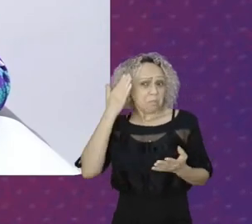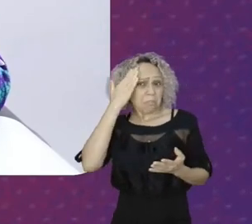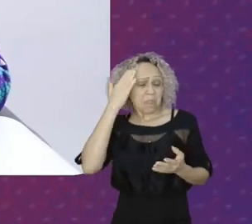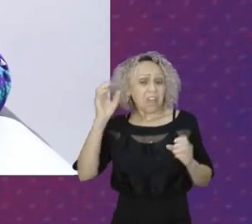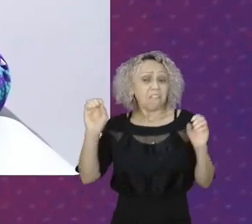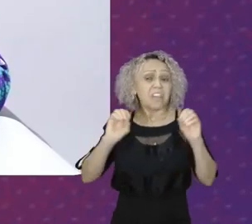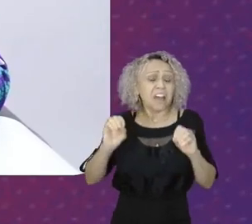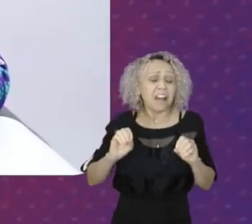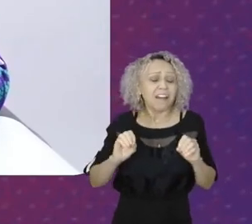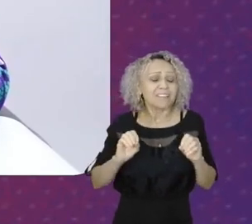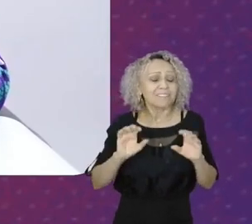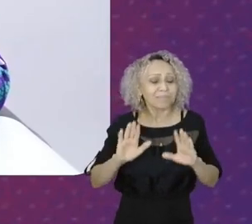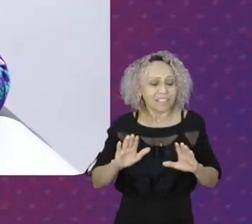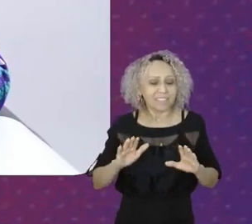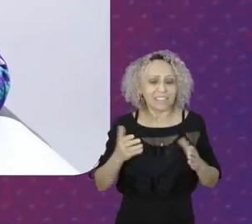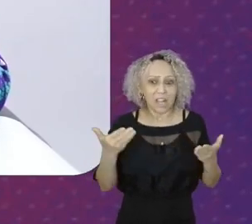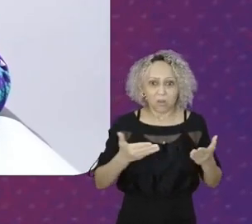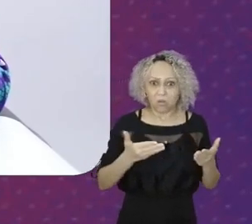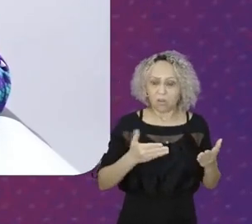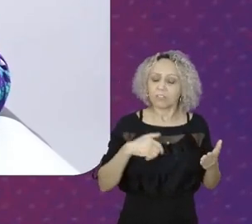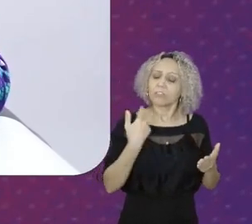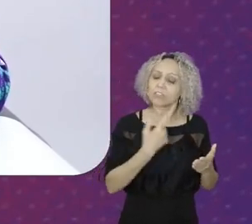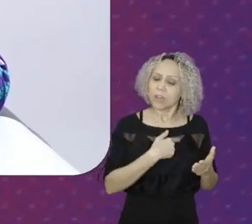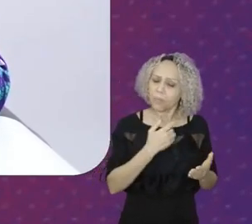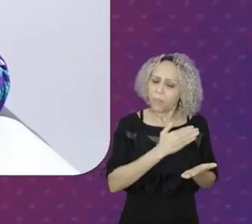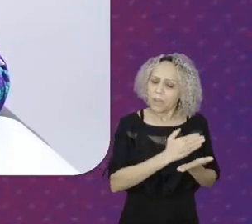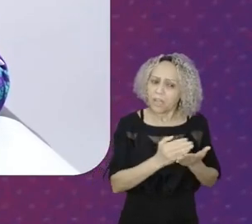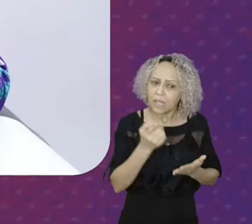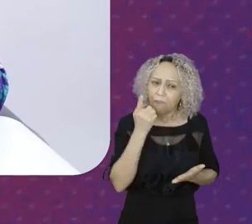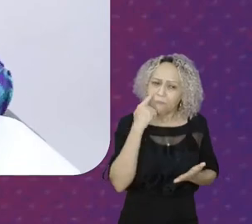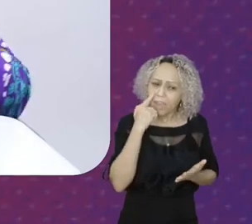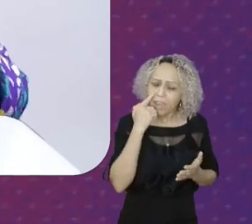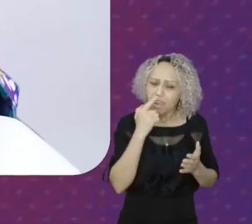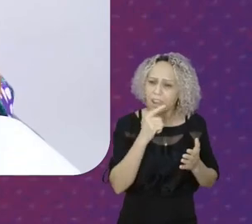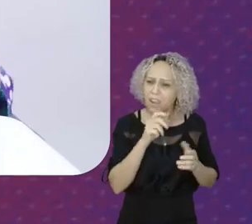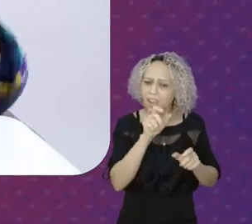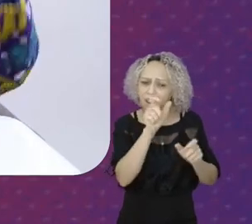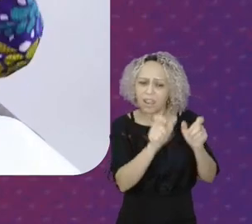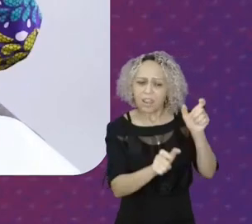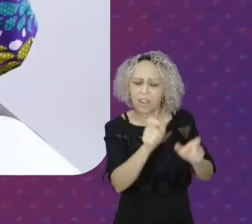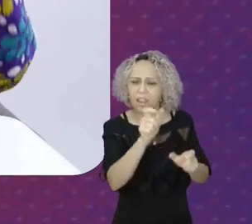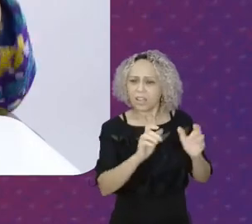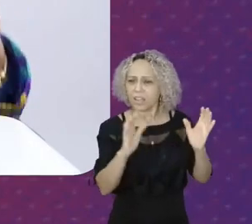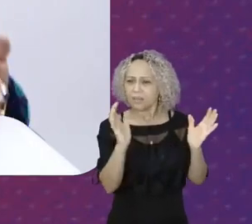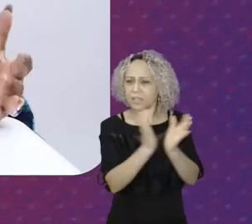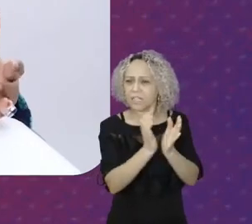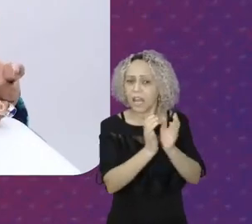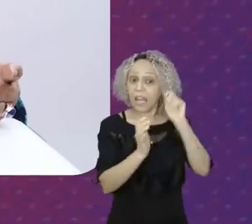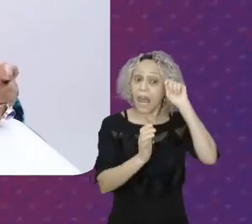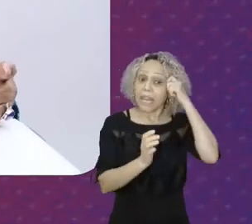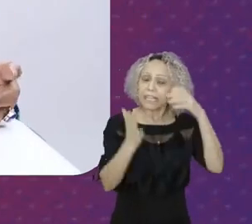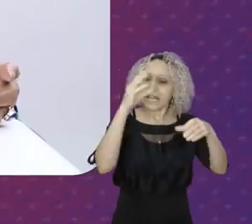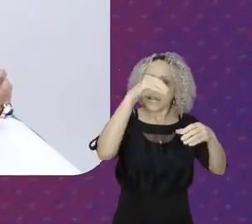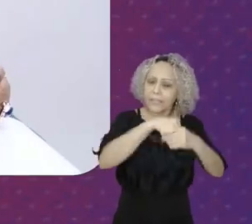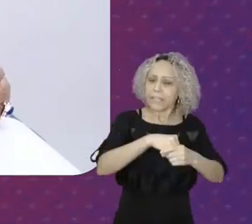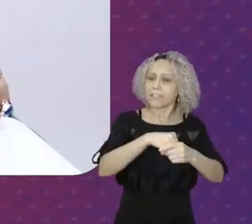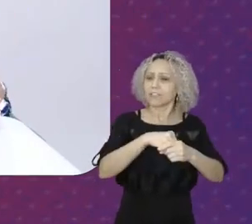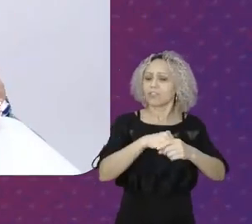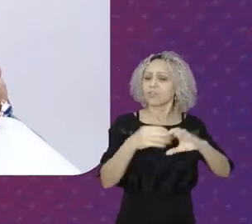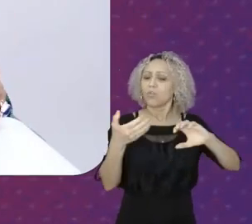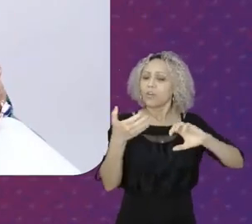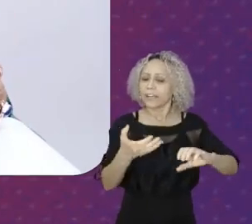dentro da casa, né? Agora, qual é o papel dessa bancada negra? É realmente reafirmar as